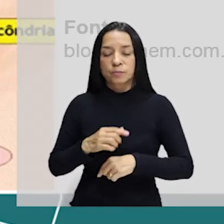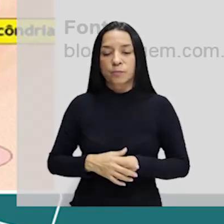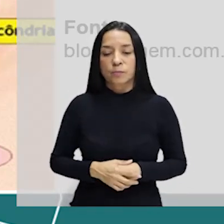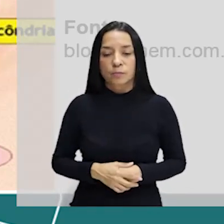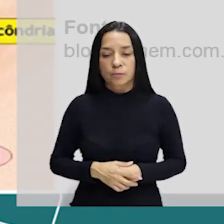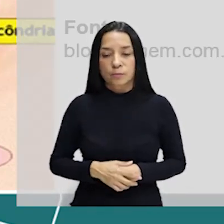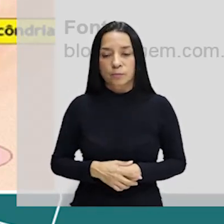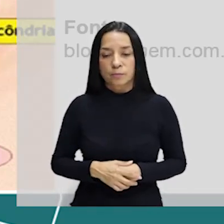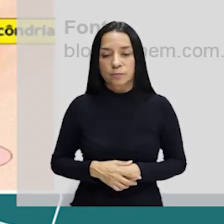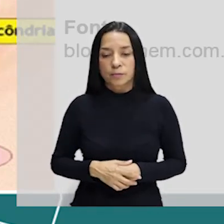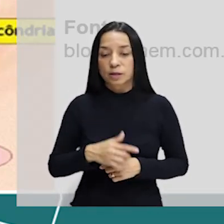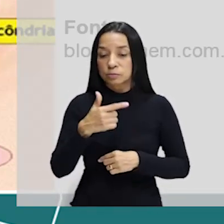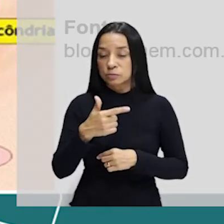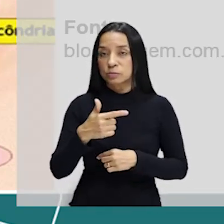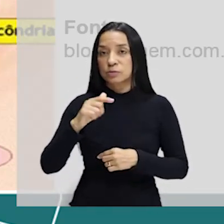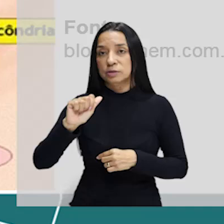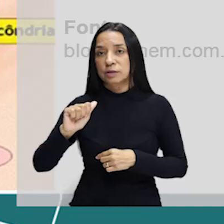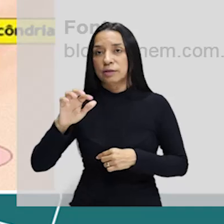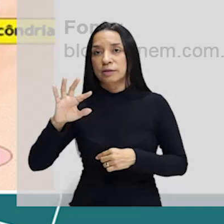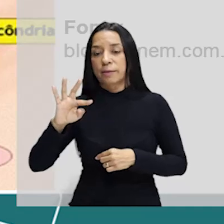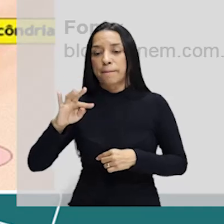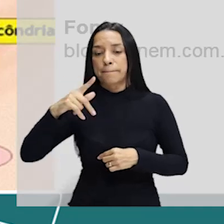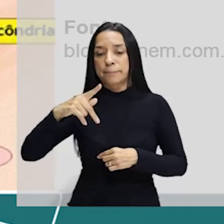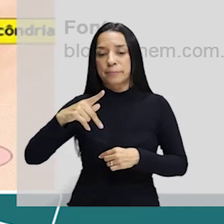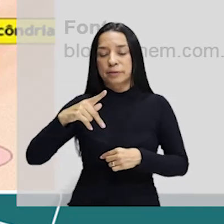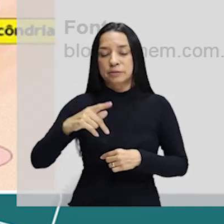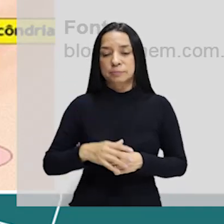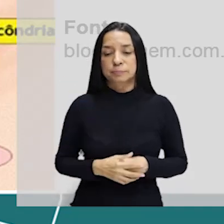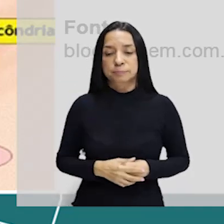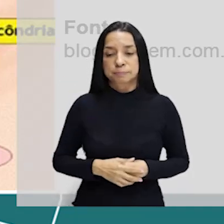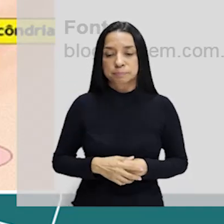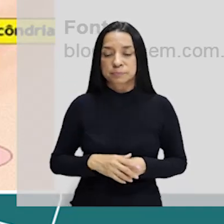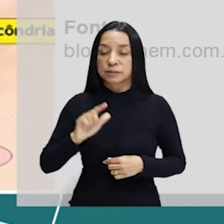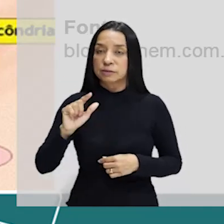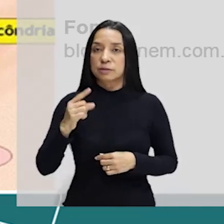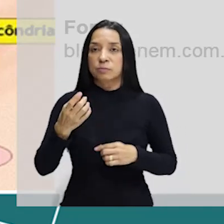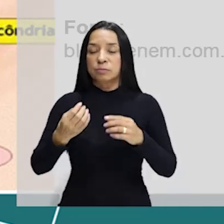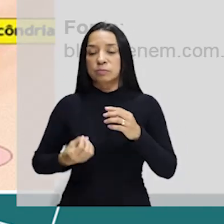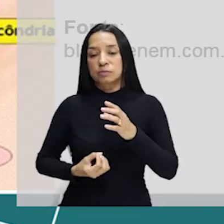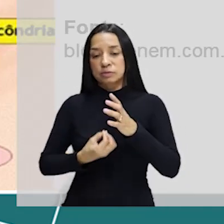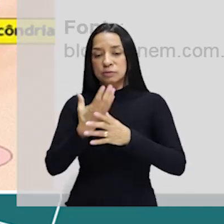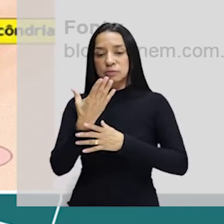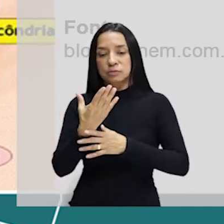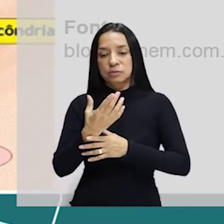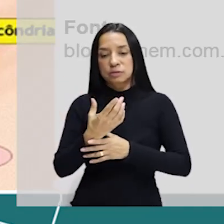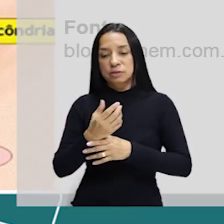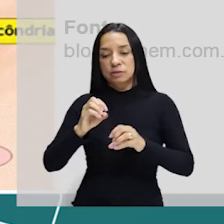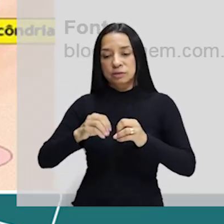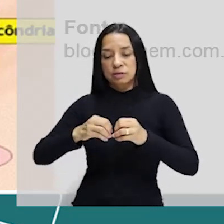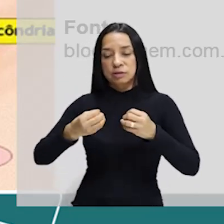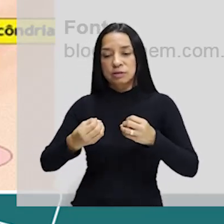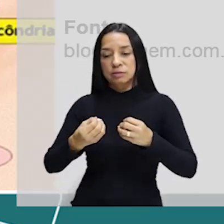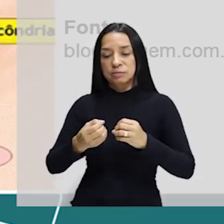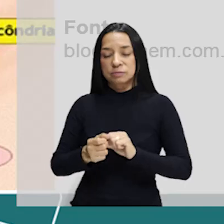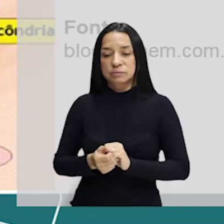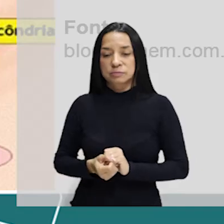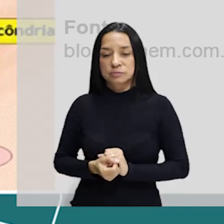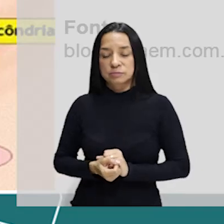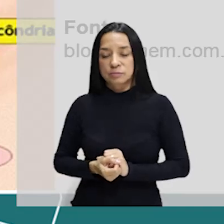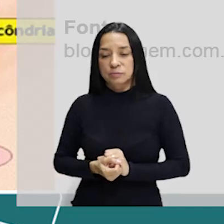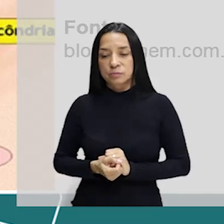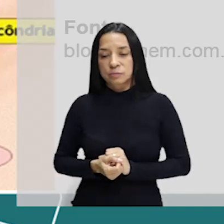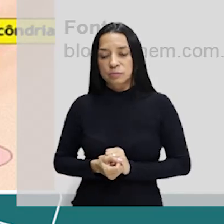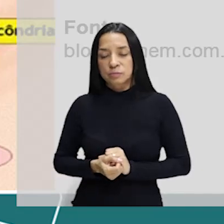2 ATPs, tá certo? Então, depois que ocorre a quebra da glicose na